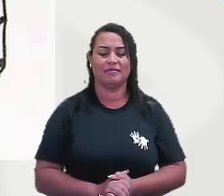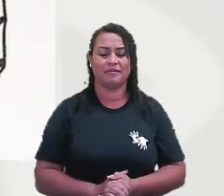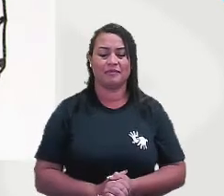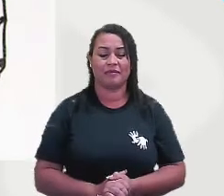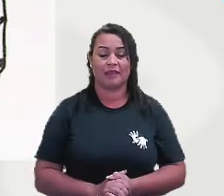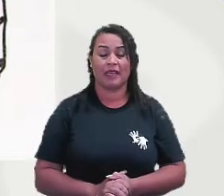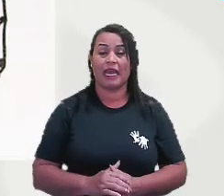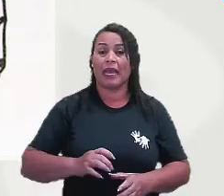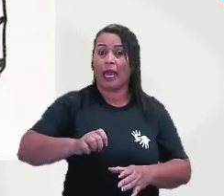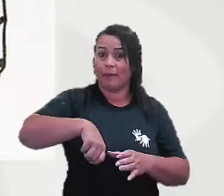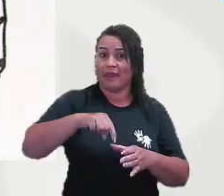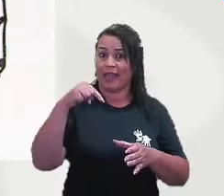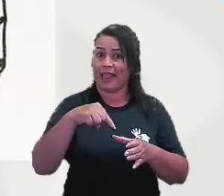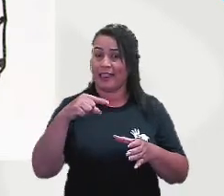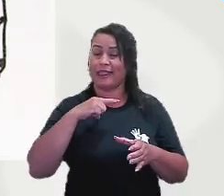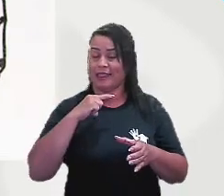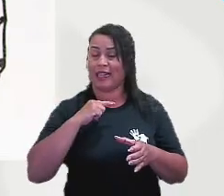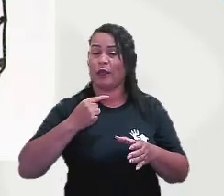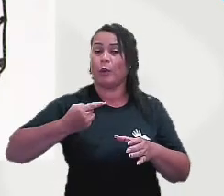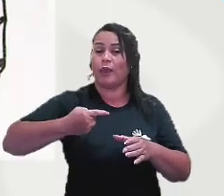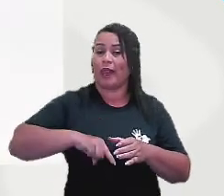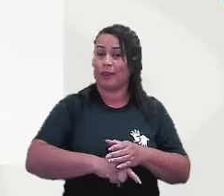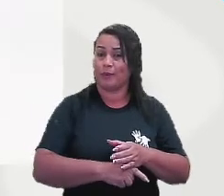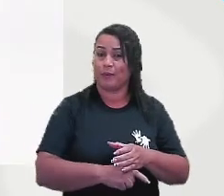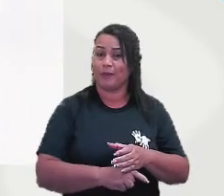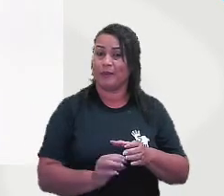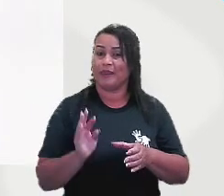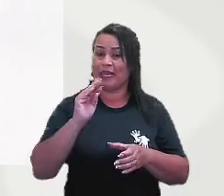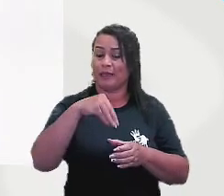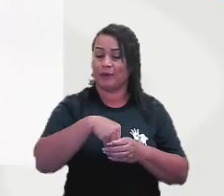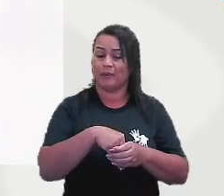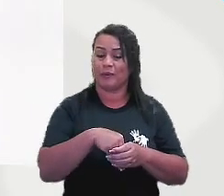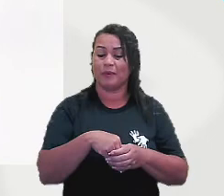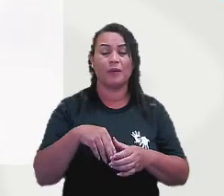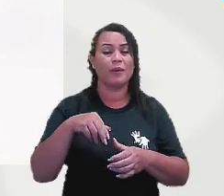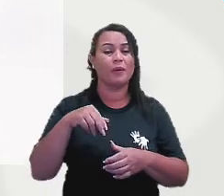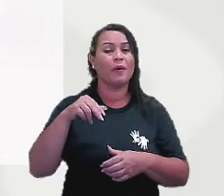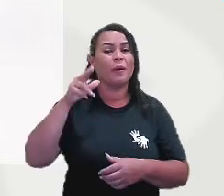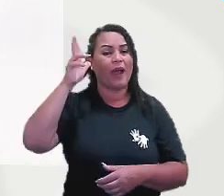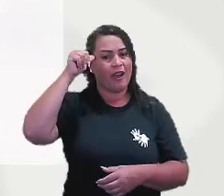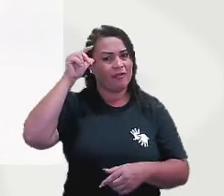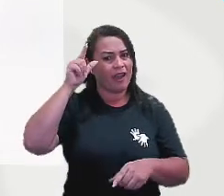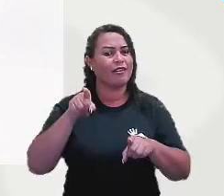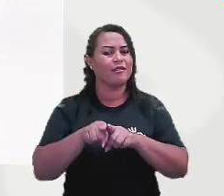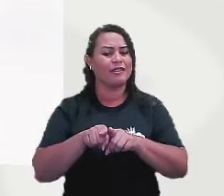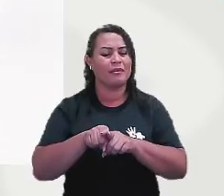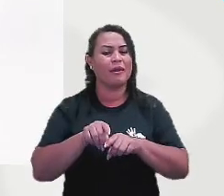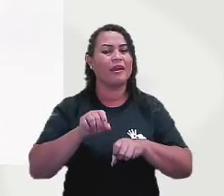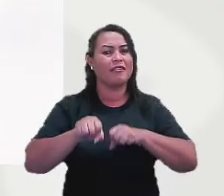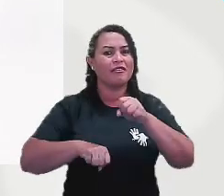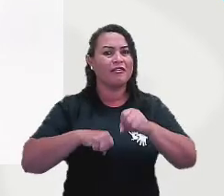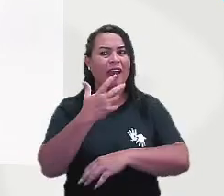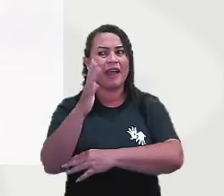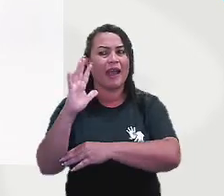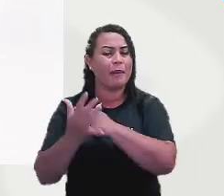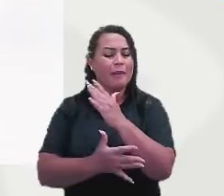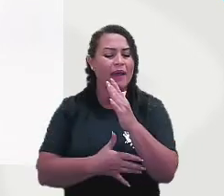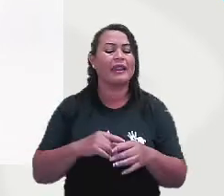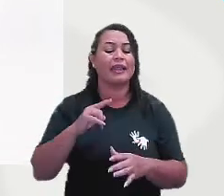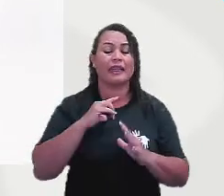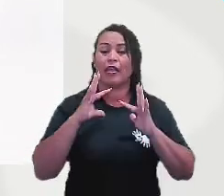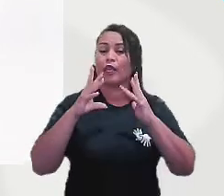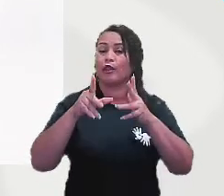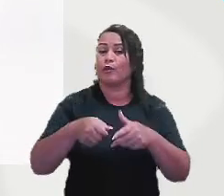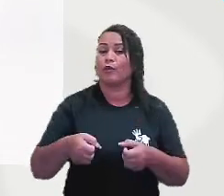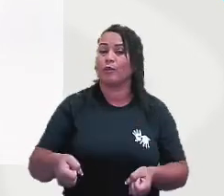E a panela leva o tatu. O cavalo também vai à mata. Ele leva tudo